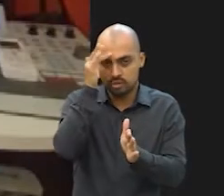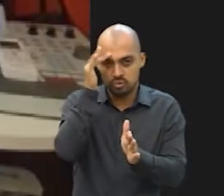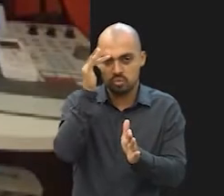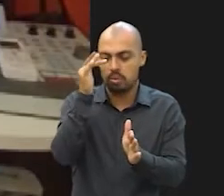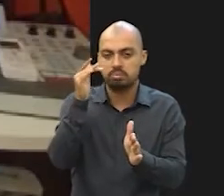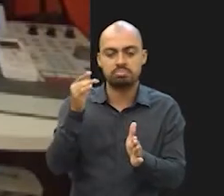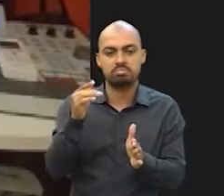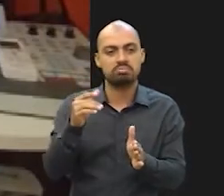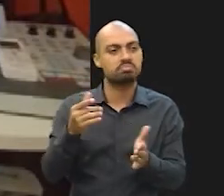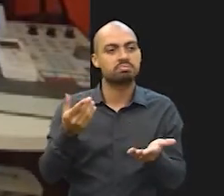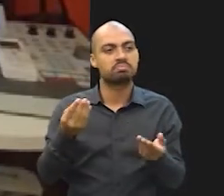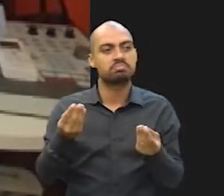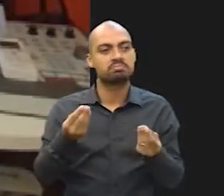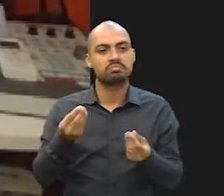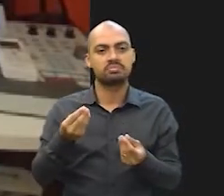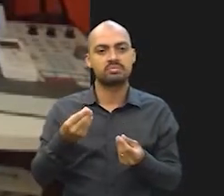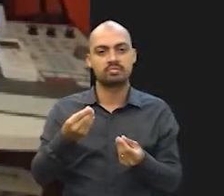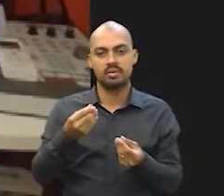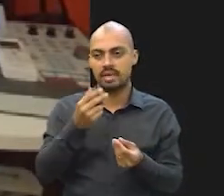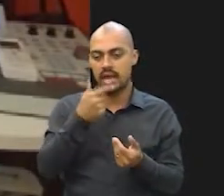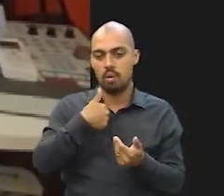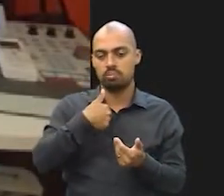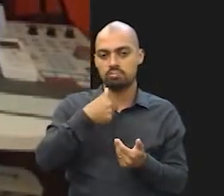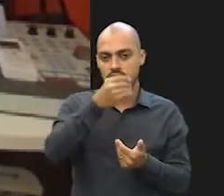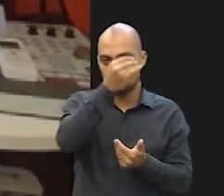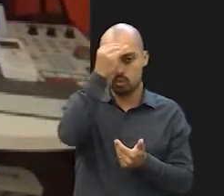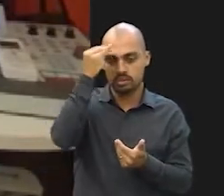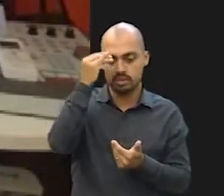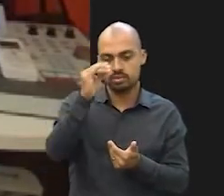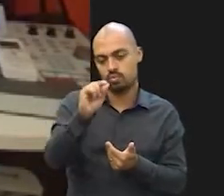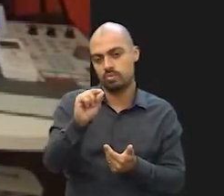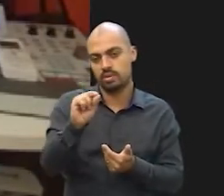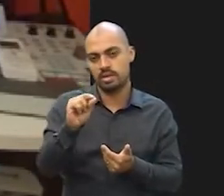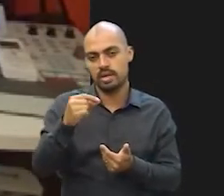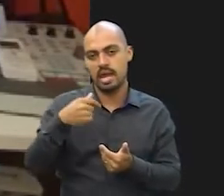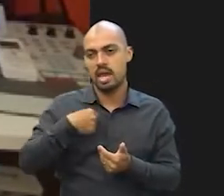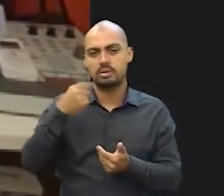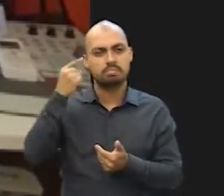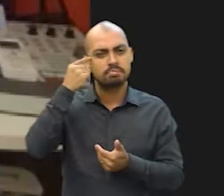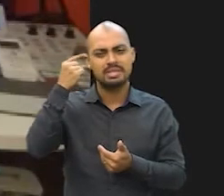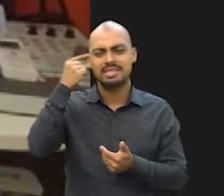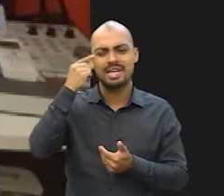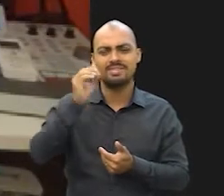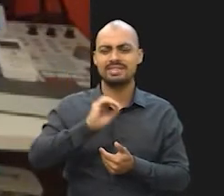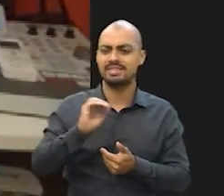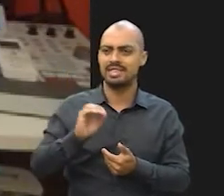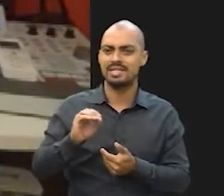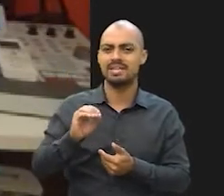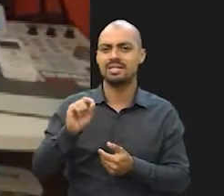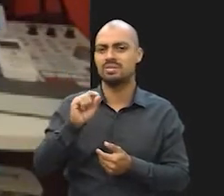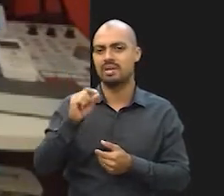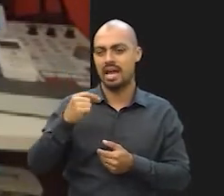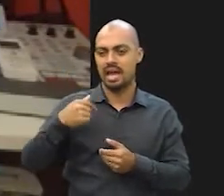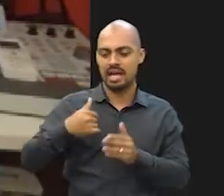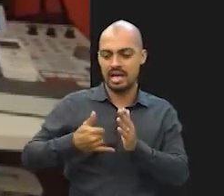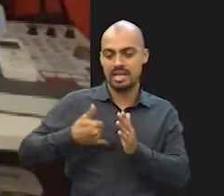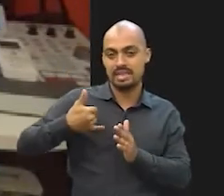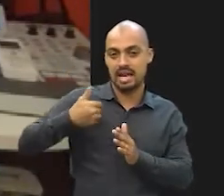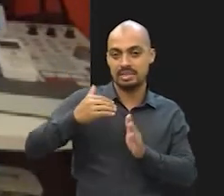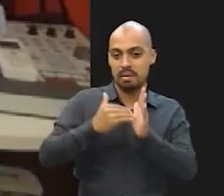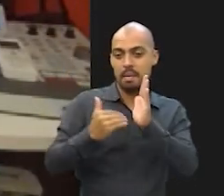também, além de ter a inocência da época, de eu não pensar nessa necessidade de ser maior de